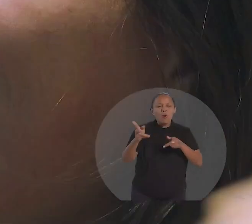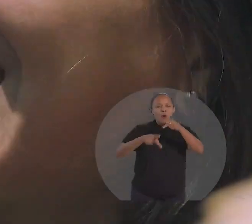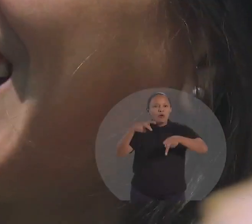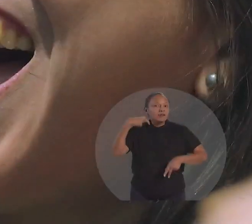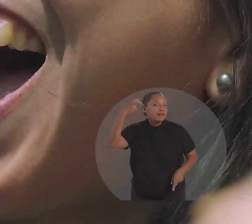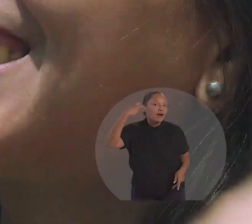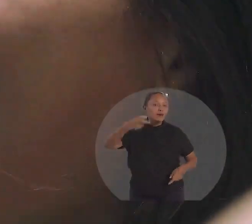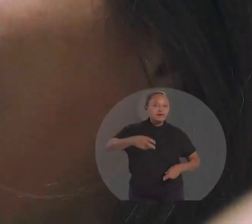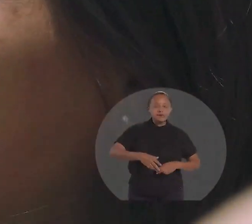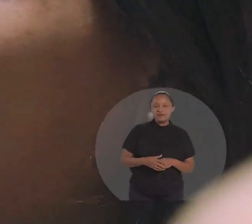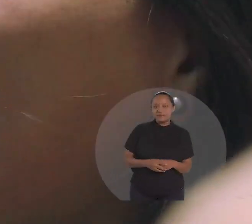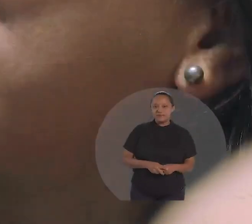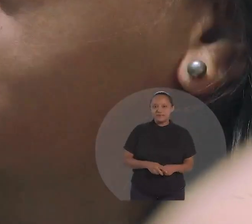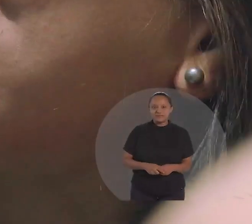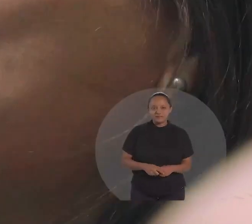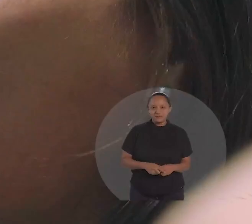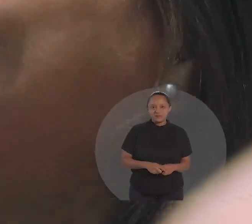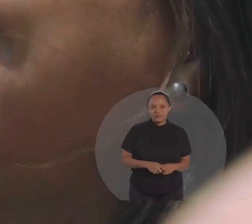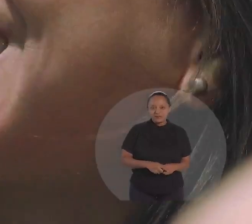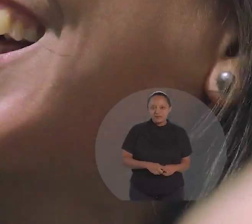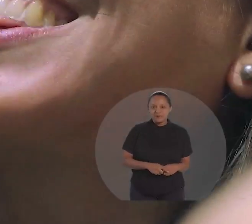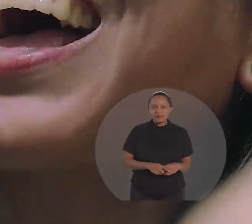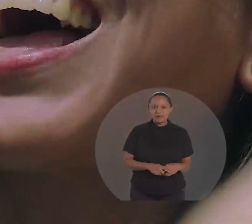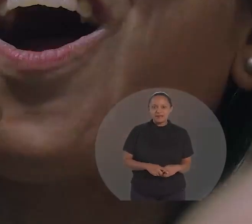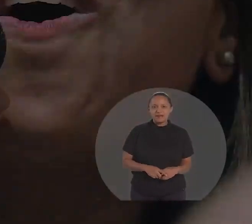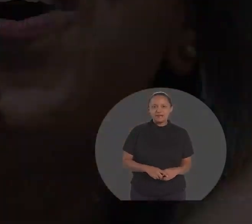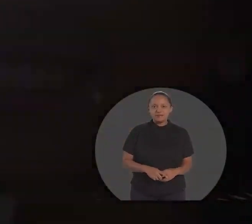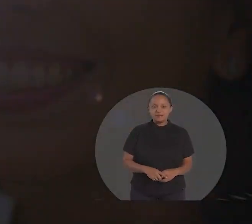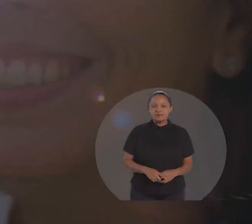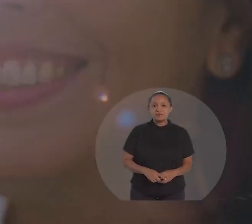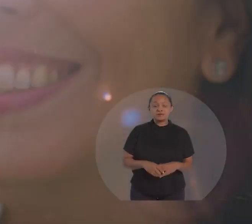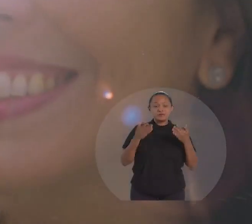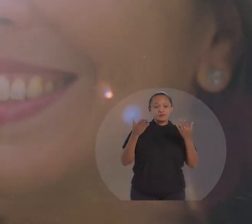Vamos embora. Até a vitória. Viva o povo de Natal.